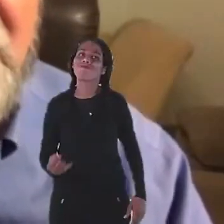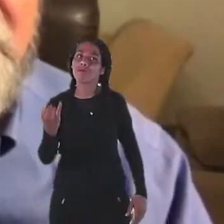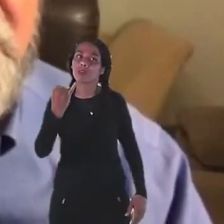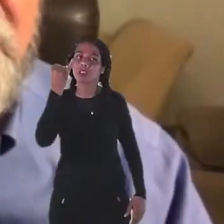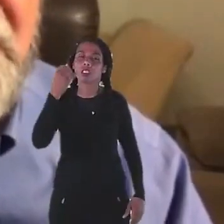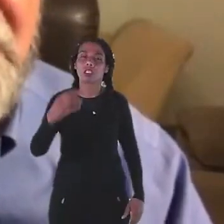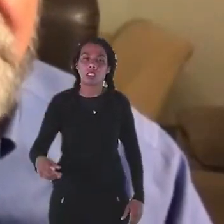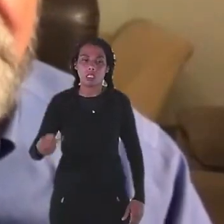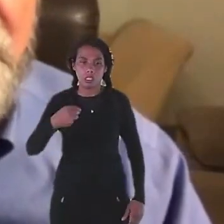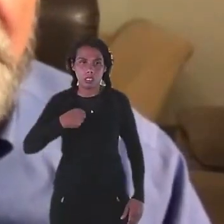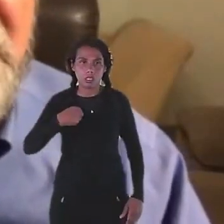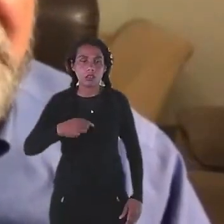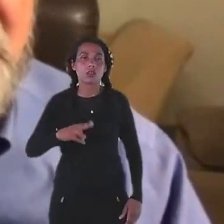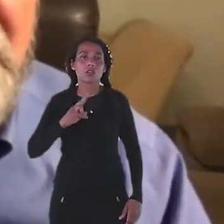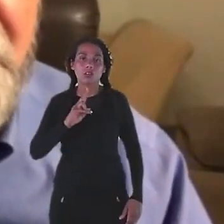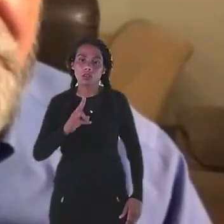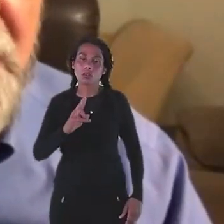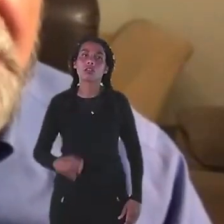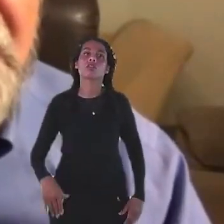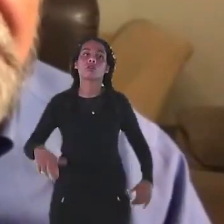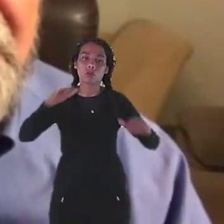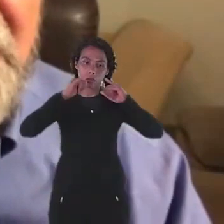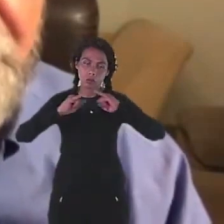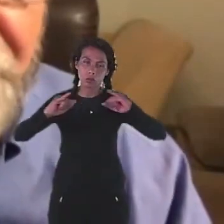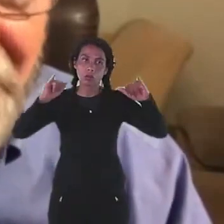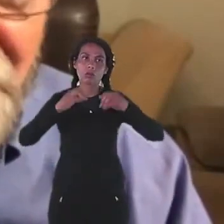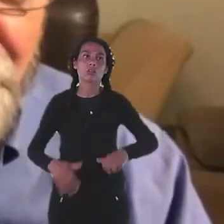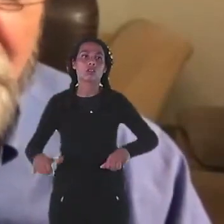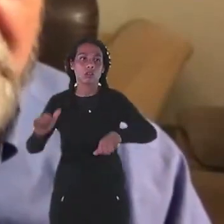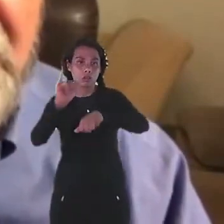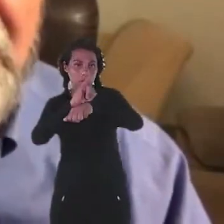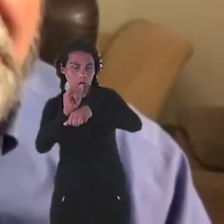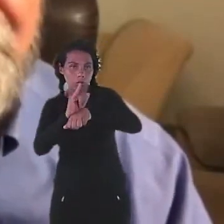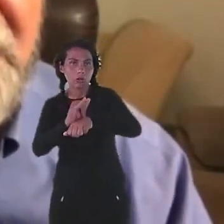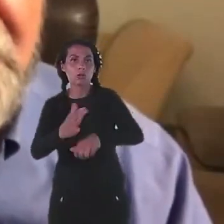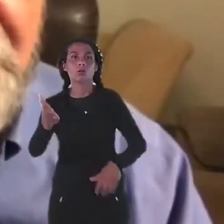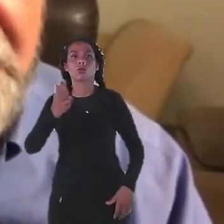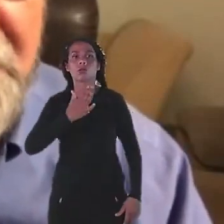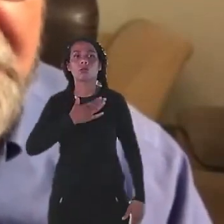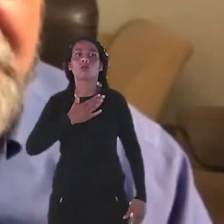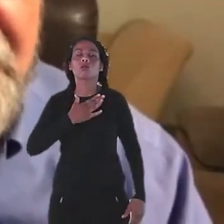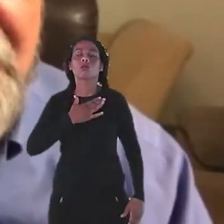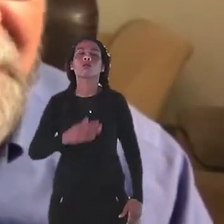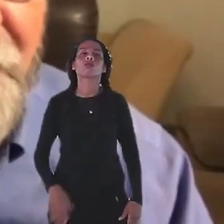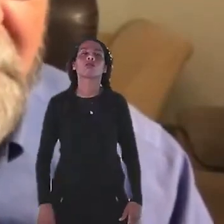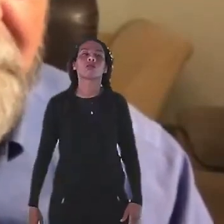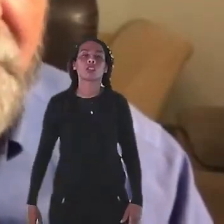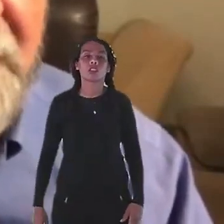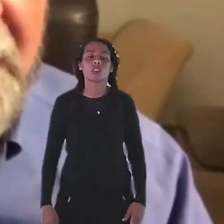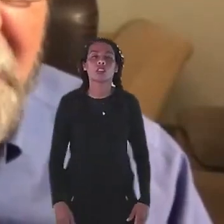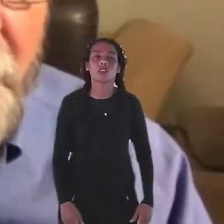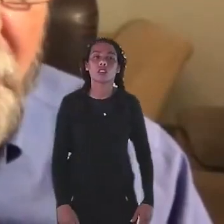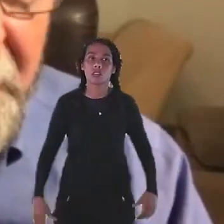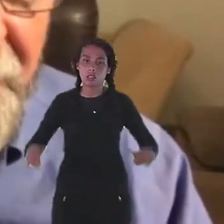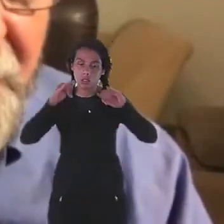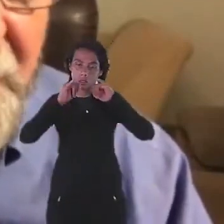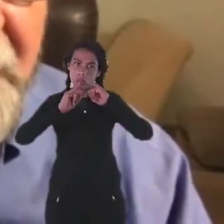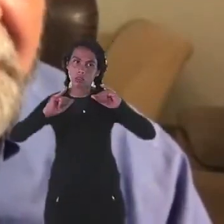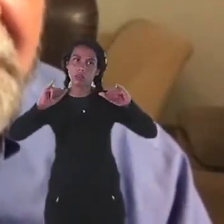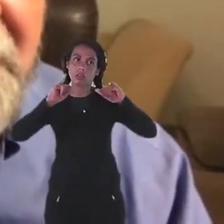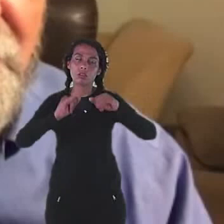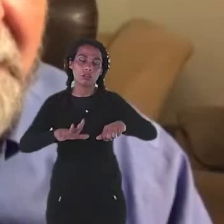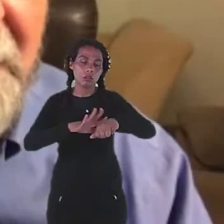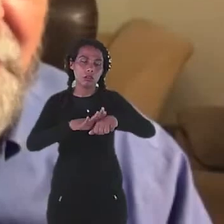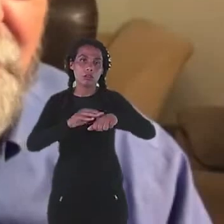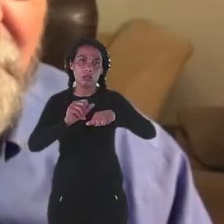podcast que eu tenho no meu canal do YouTube, semanalmente. Eu falo sobre a pandemia e isso é uma pergunta